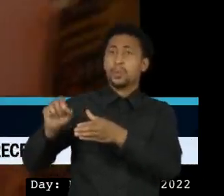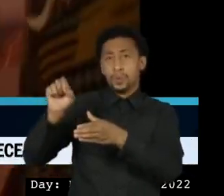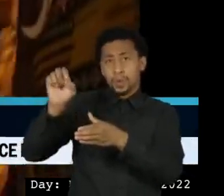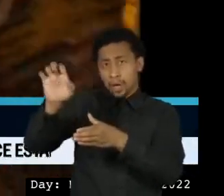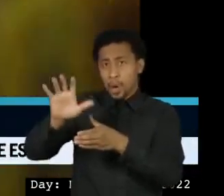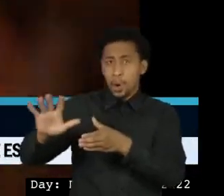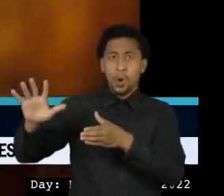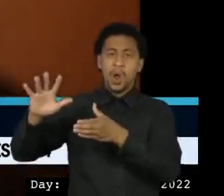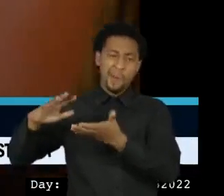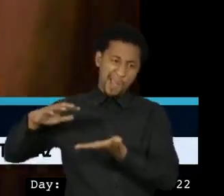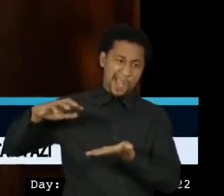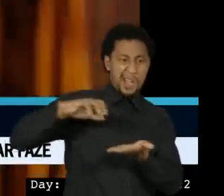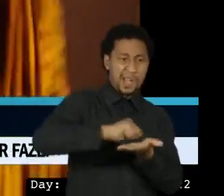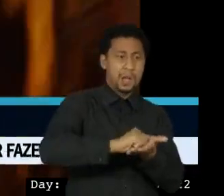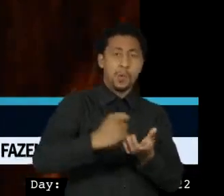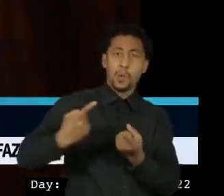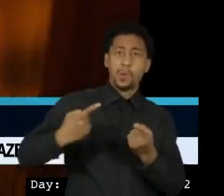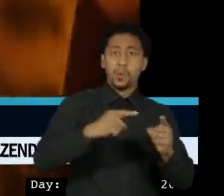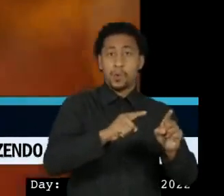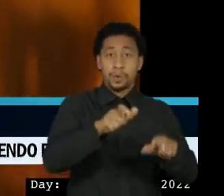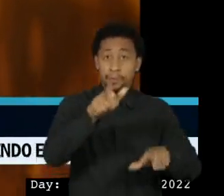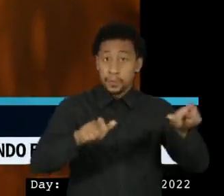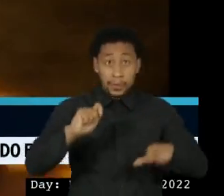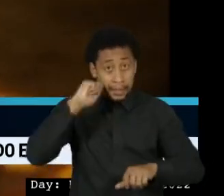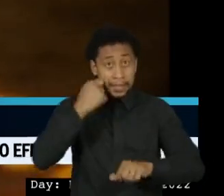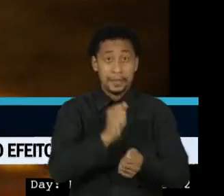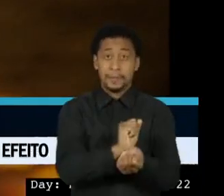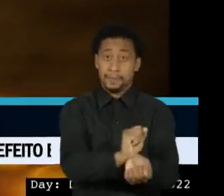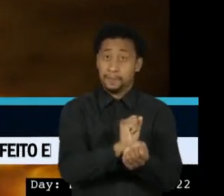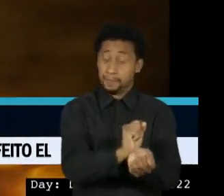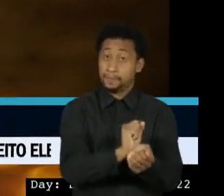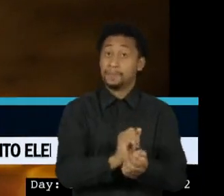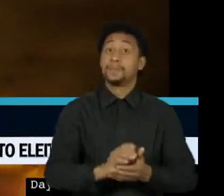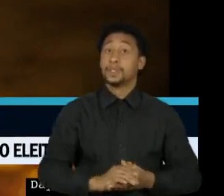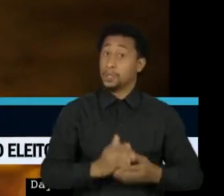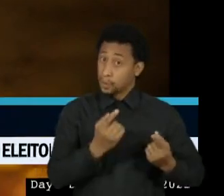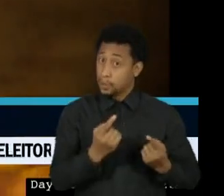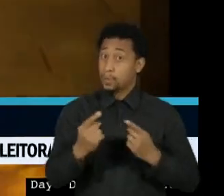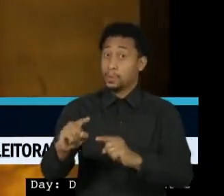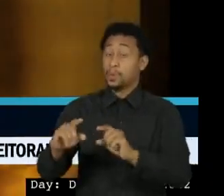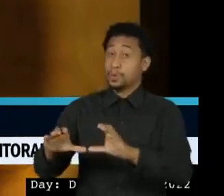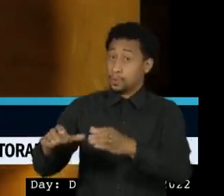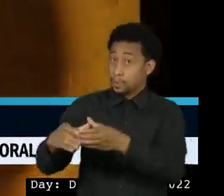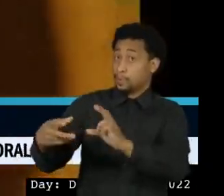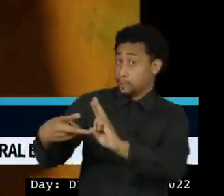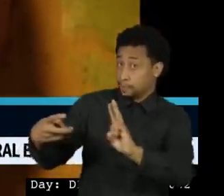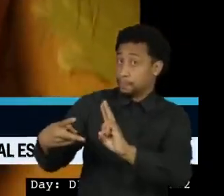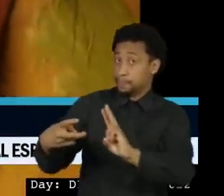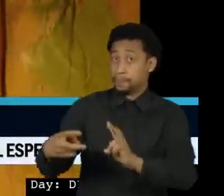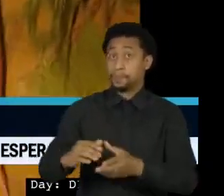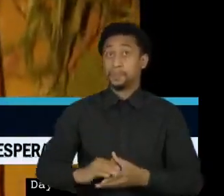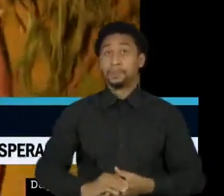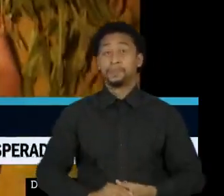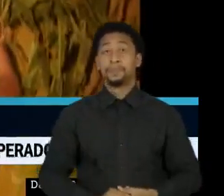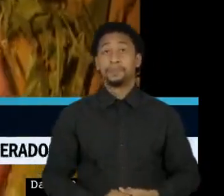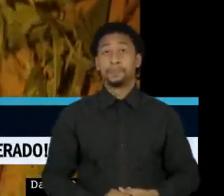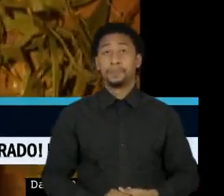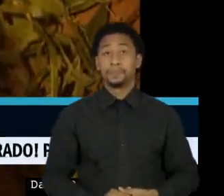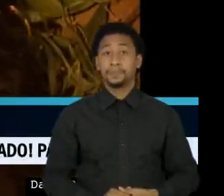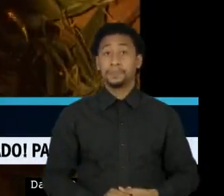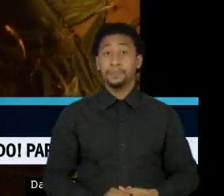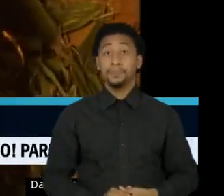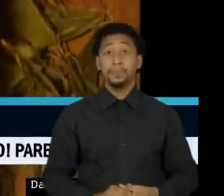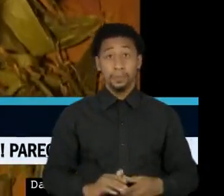outra negros escravizados e contra os indígenas é